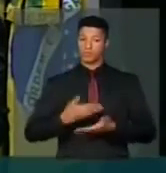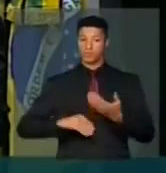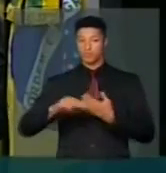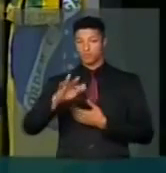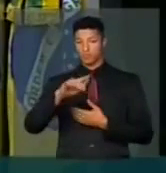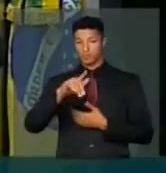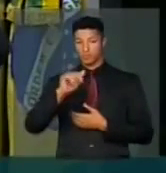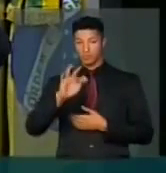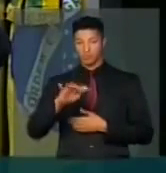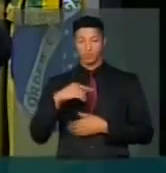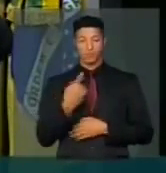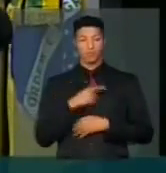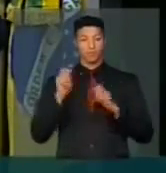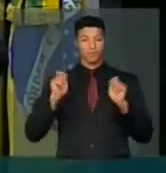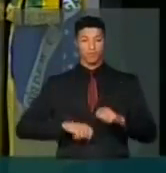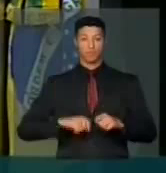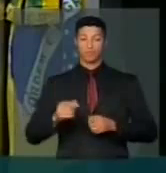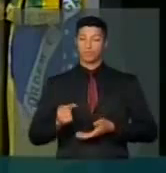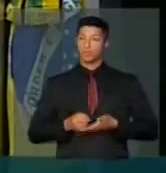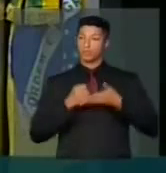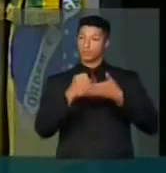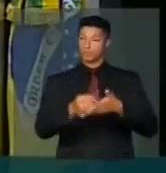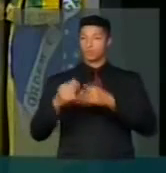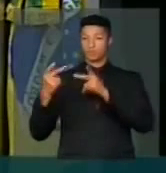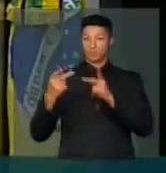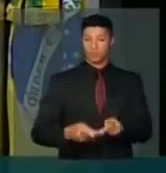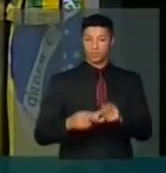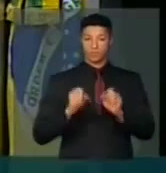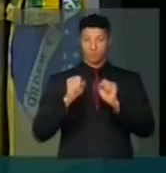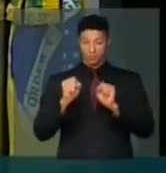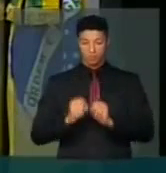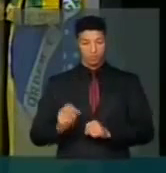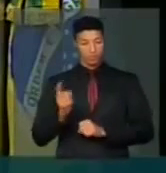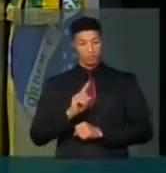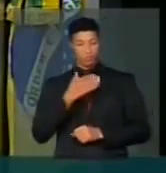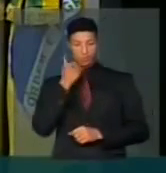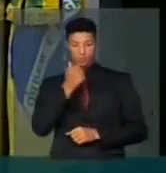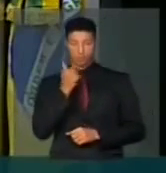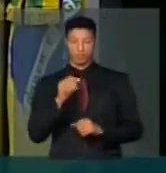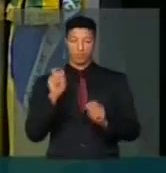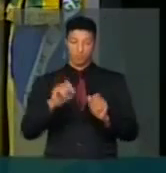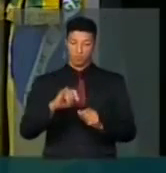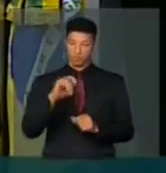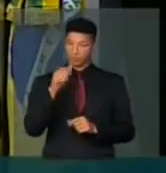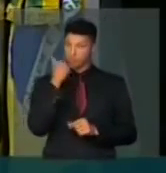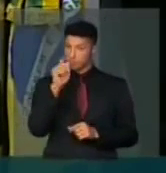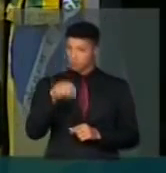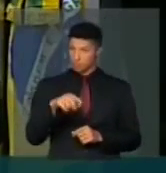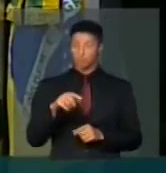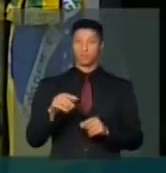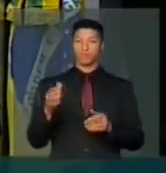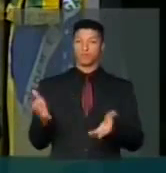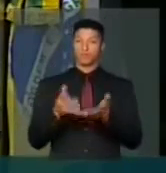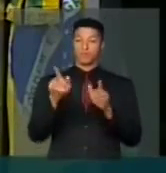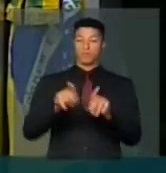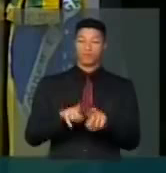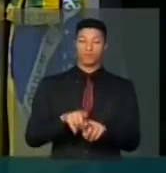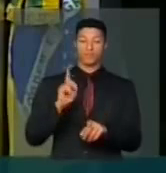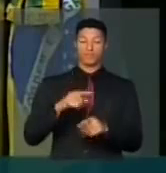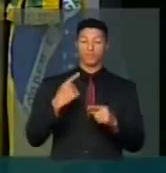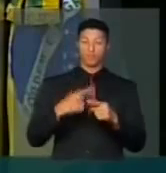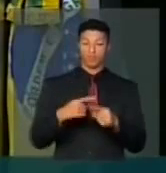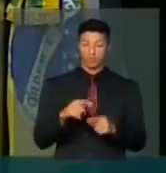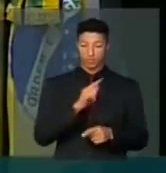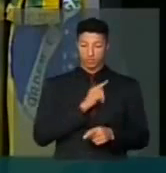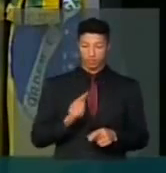GAF, nós temos que levar adiante esse projeto, que pode não ser o melhor, e se melhor não é, insisto nisso, foi porque